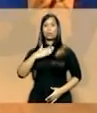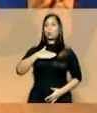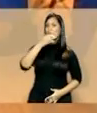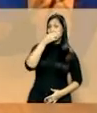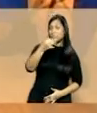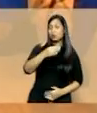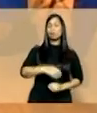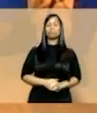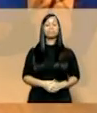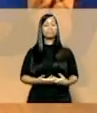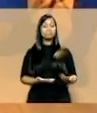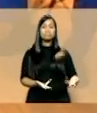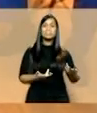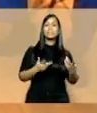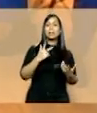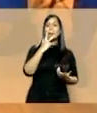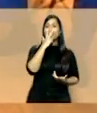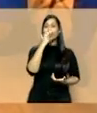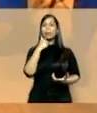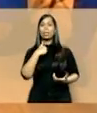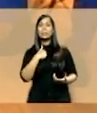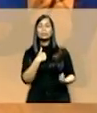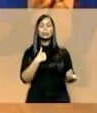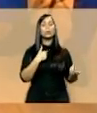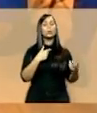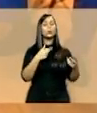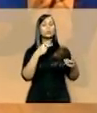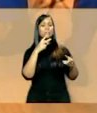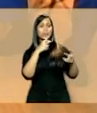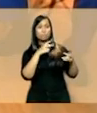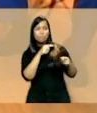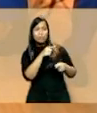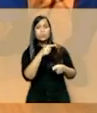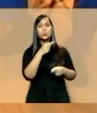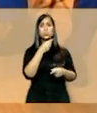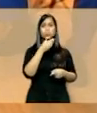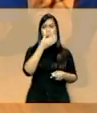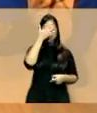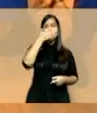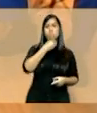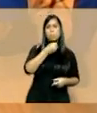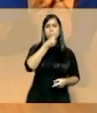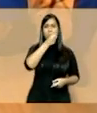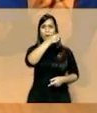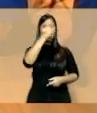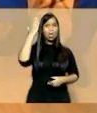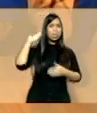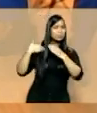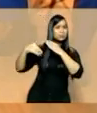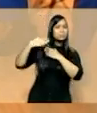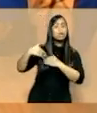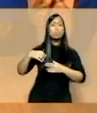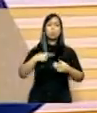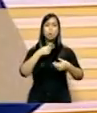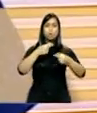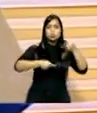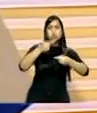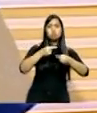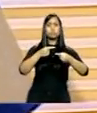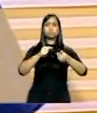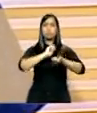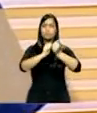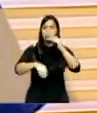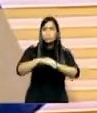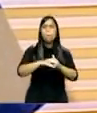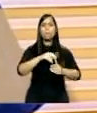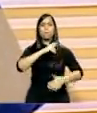crença. Parece, eu estava vendo o rapaz do salão falando que não se discute futebol,